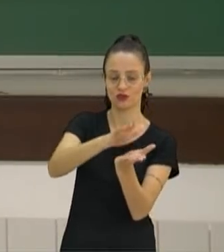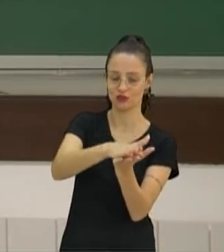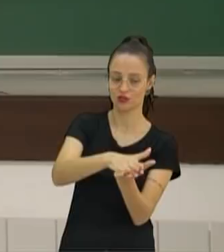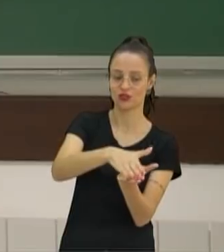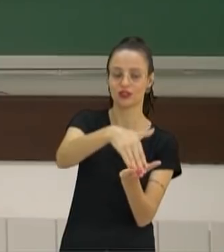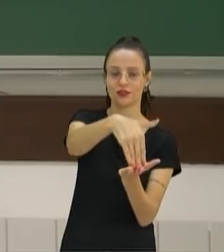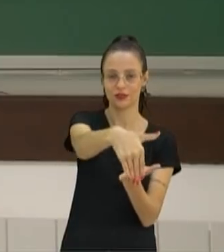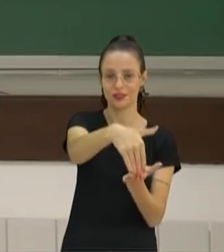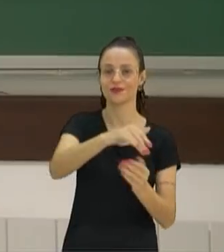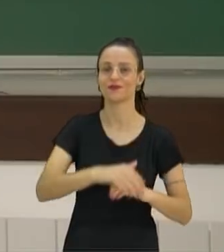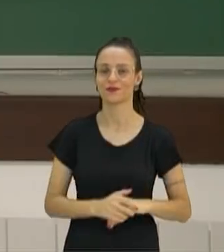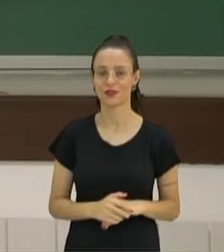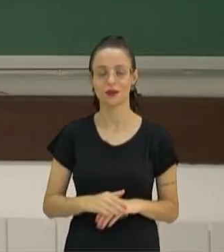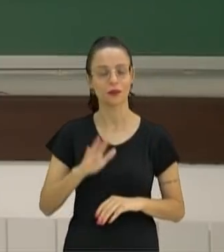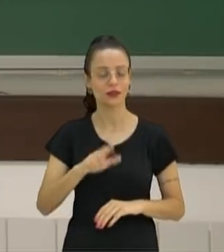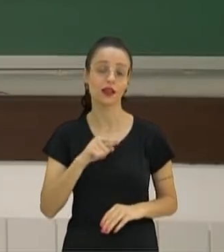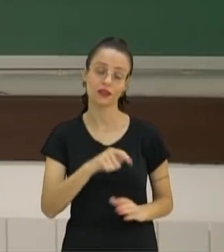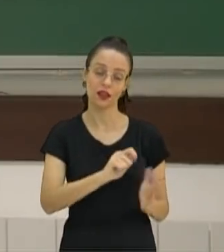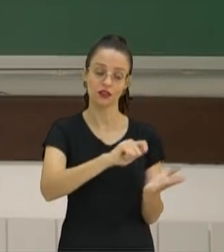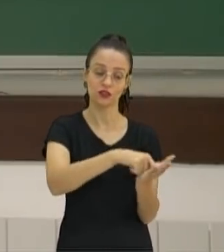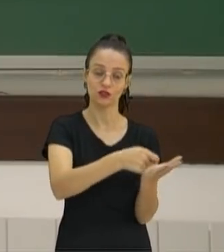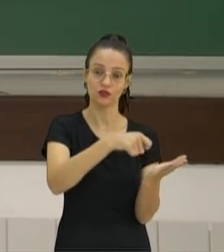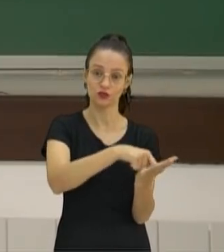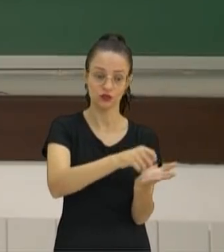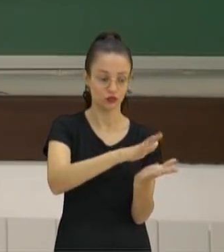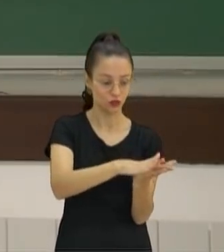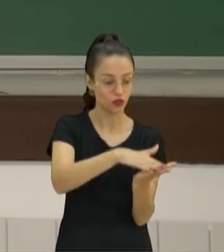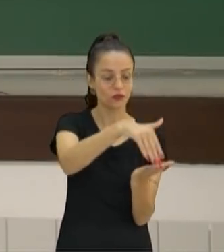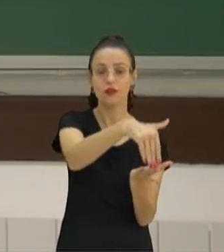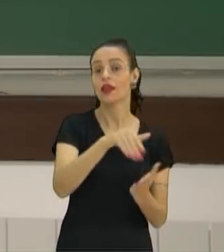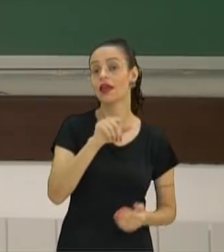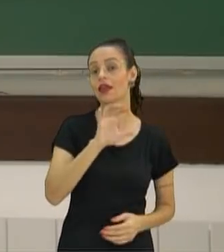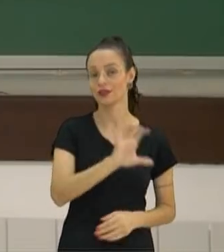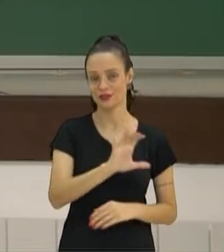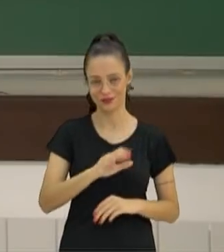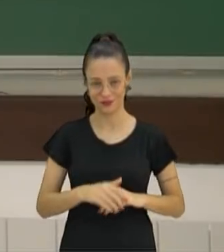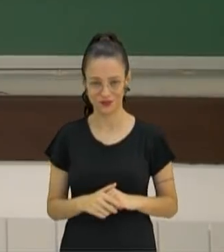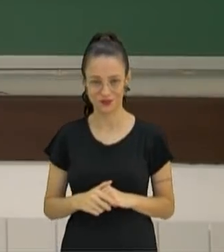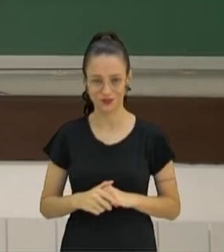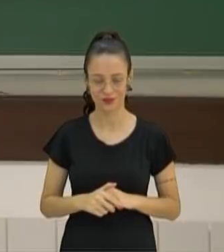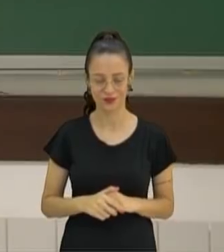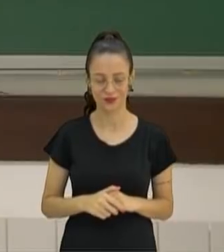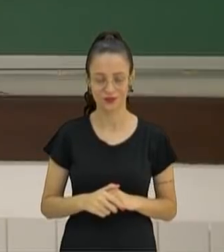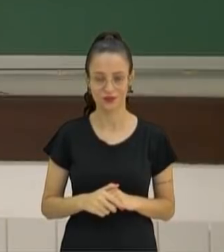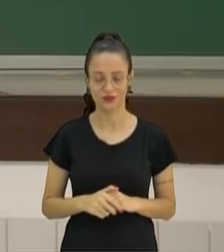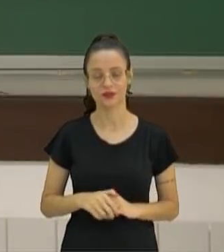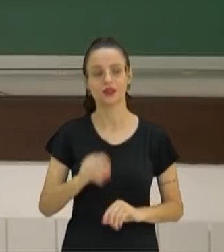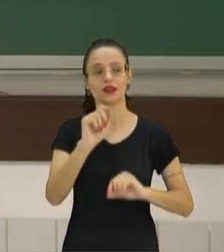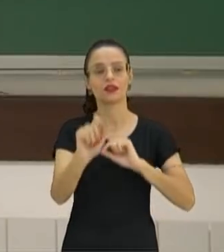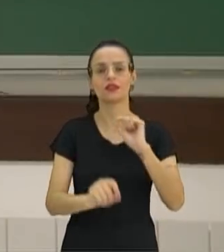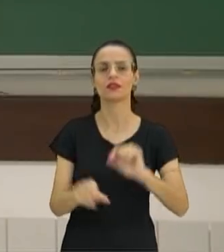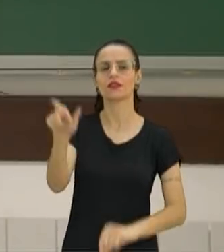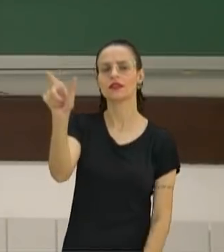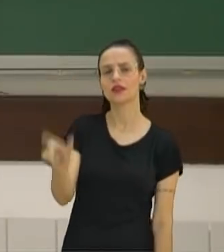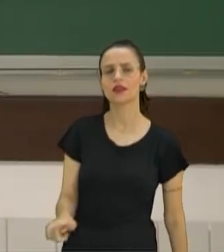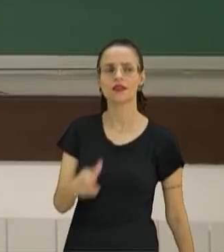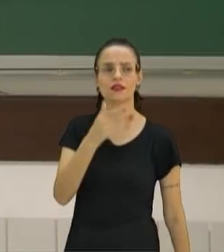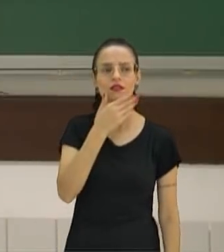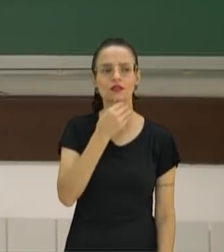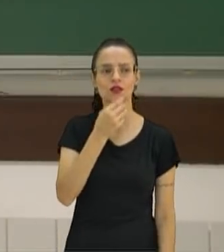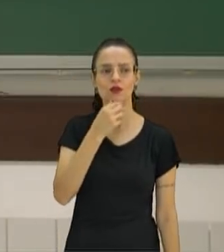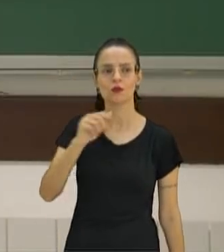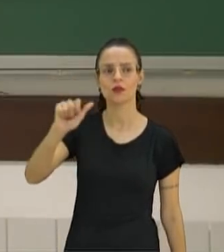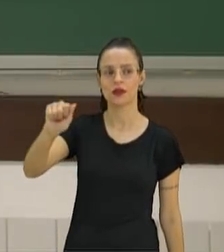imagens em gravura. Mas a xilogravura seria basicamente isso, tá? E aí, pessoal, quem é esse artista?